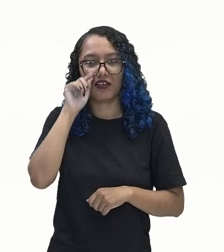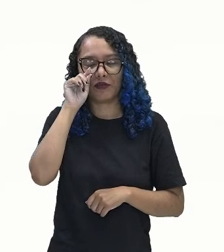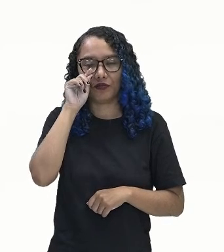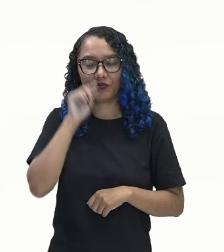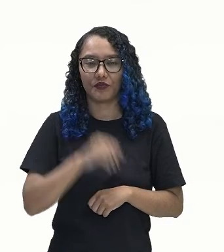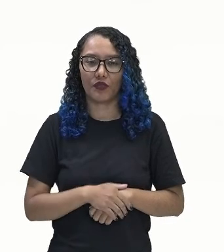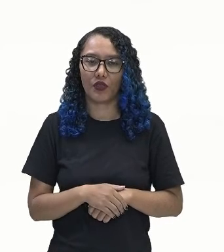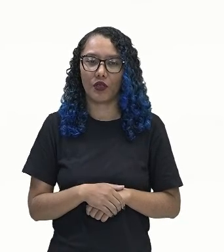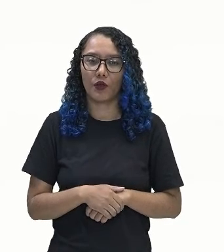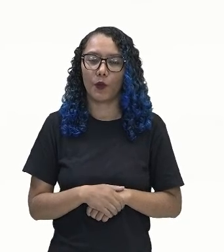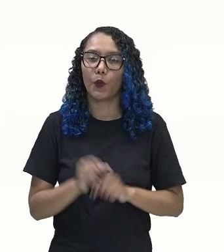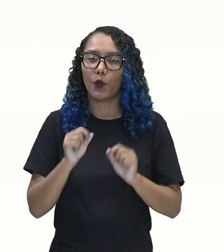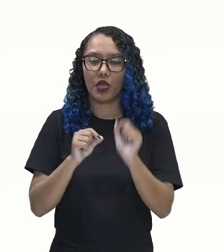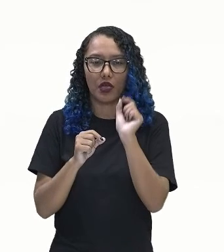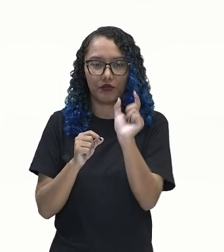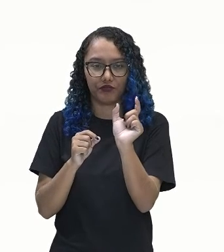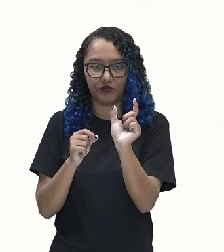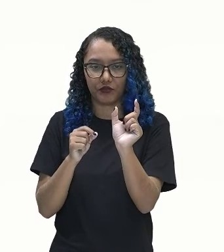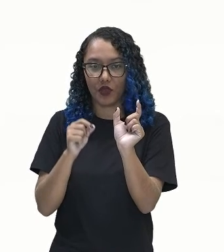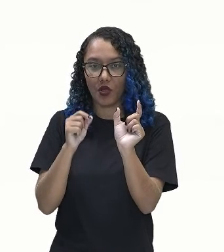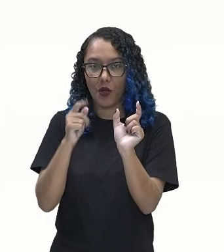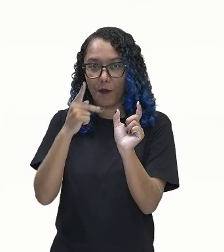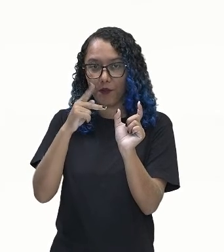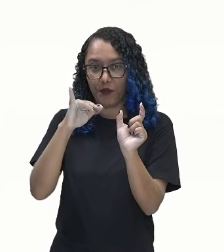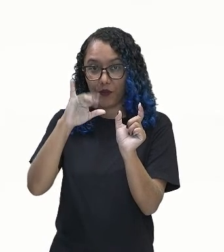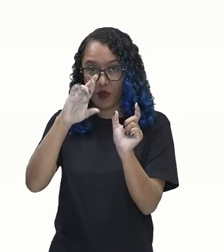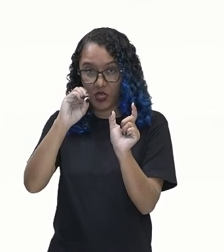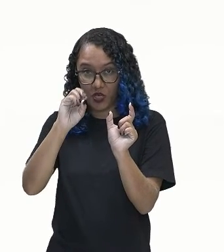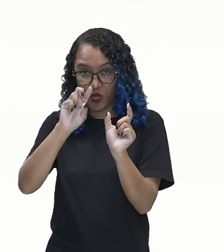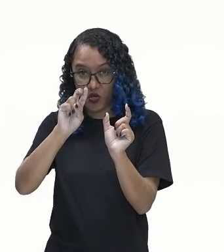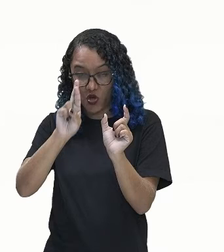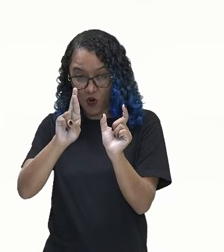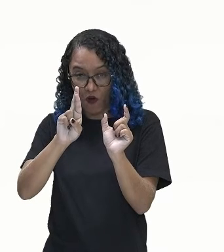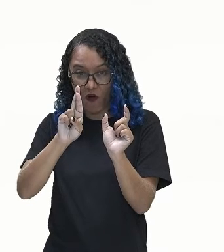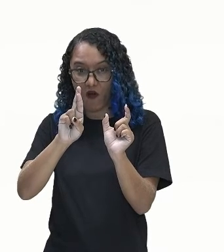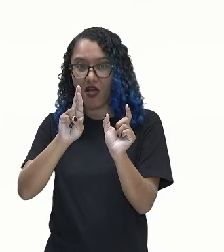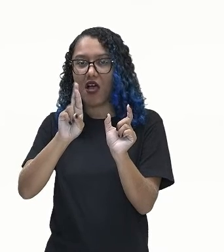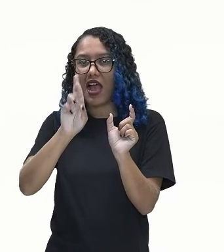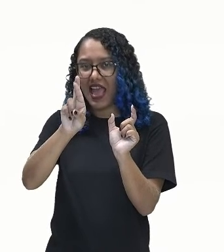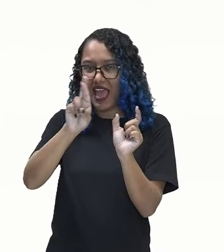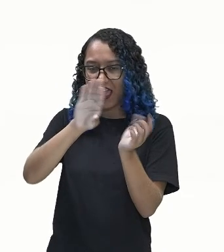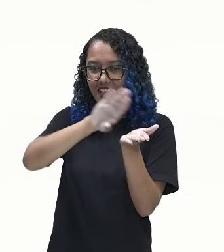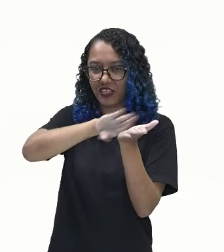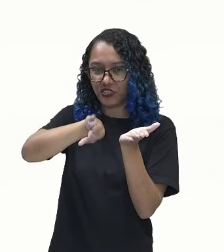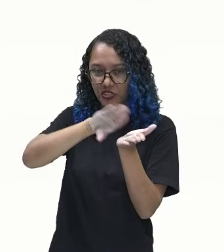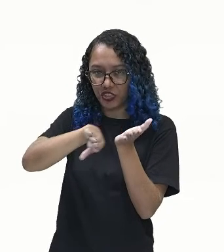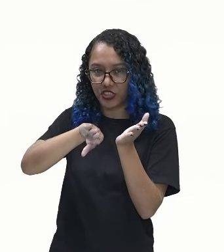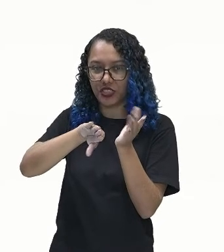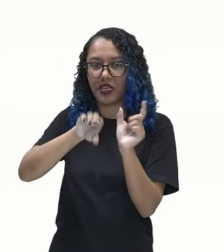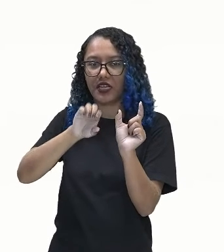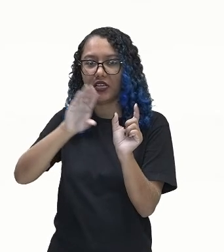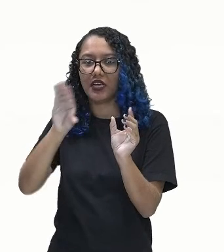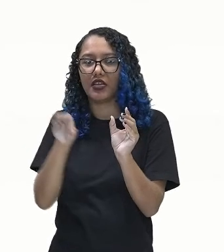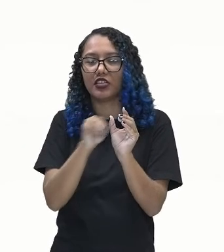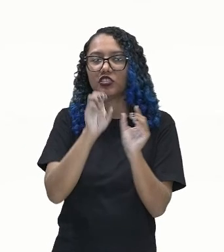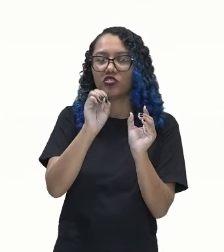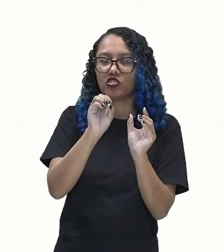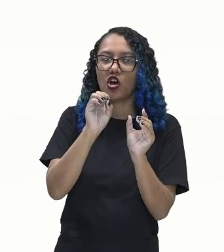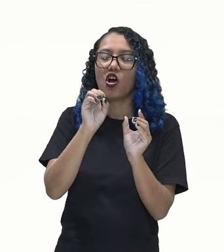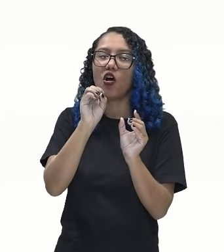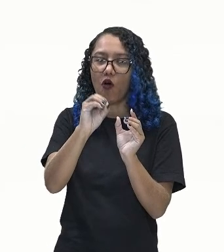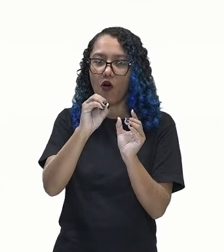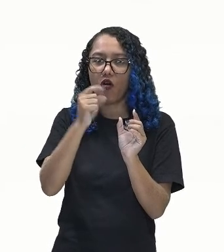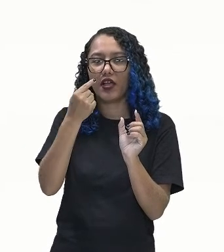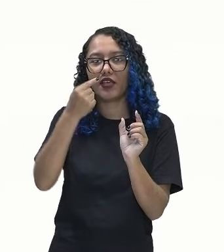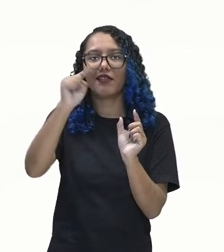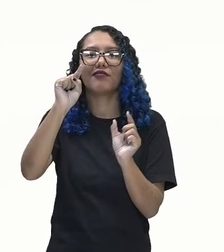vão tirando o Rzinho e aí acrescentando somente a vogal e até um acento. Isso